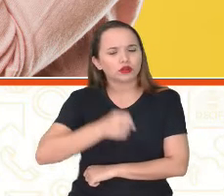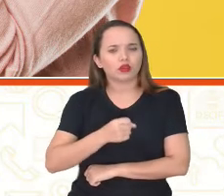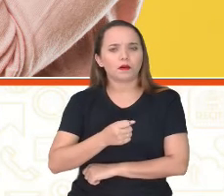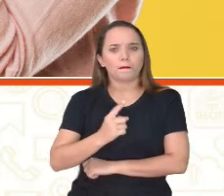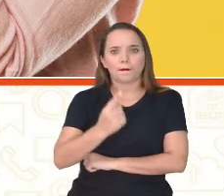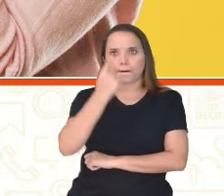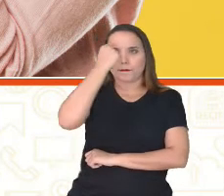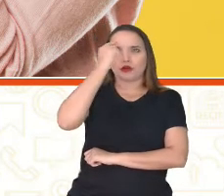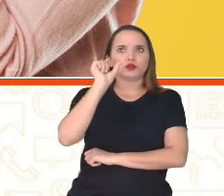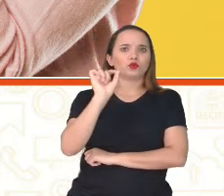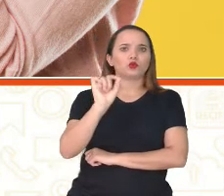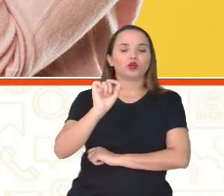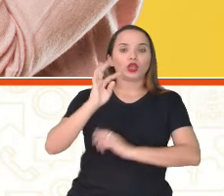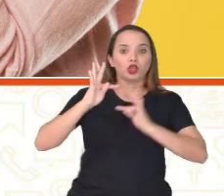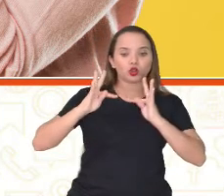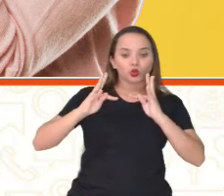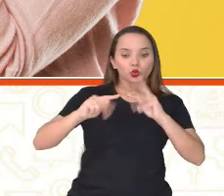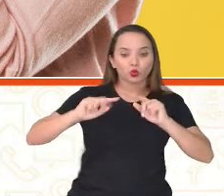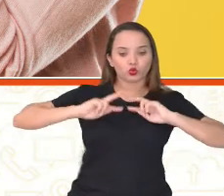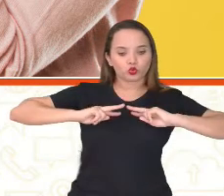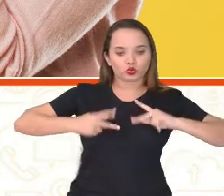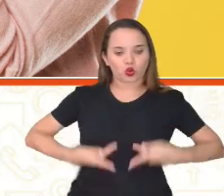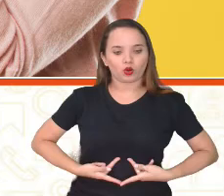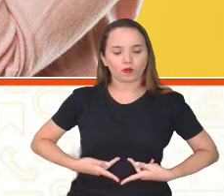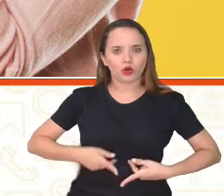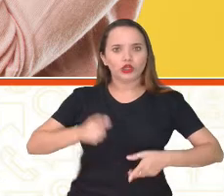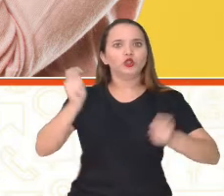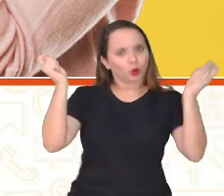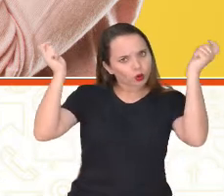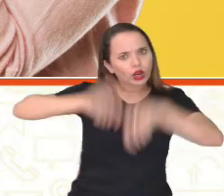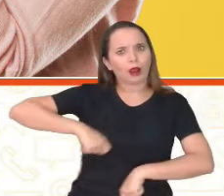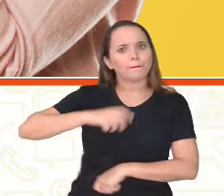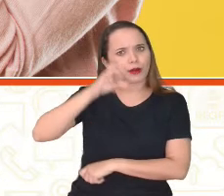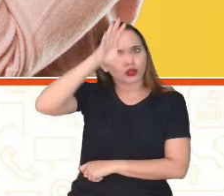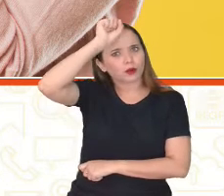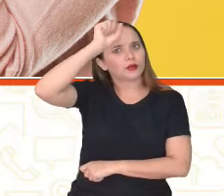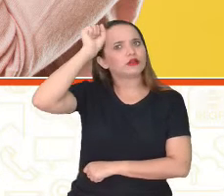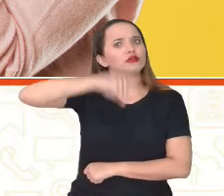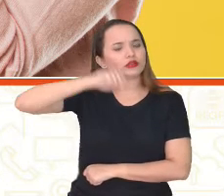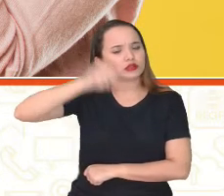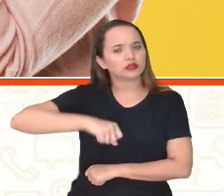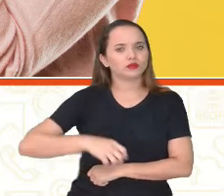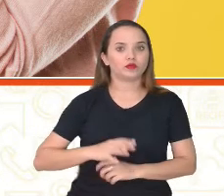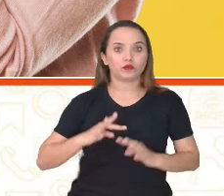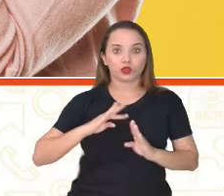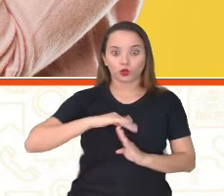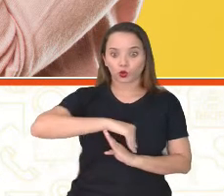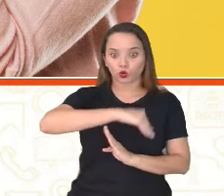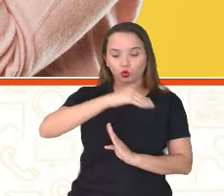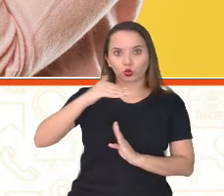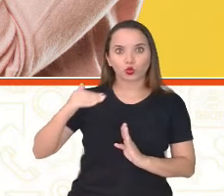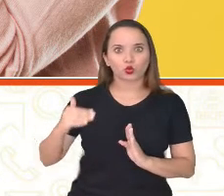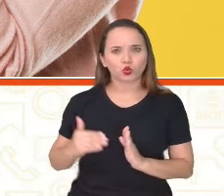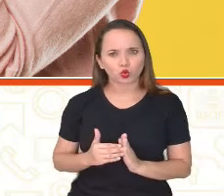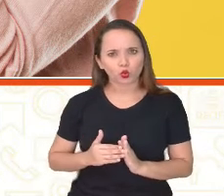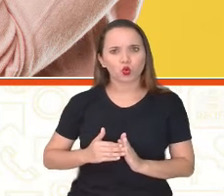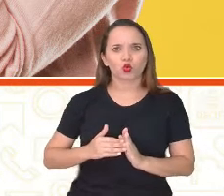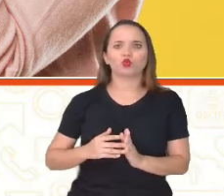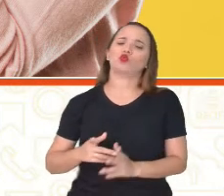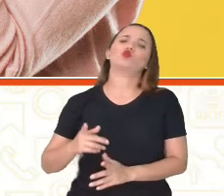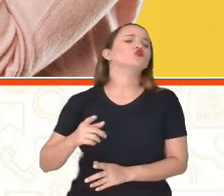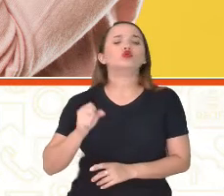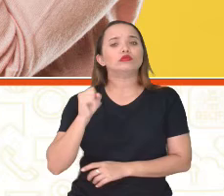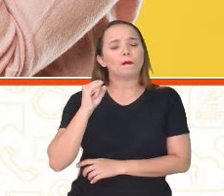de que todo ser humano pode aprender. Podemos afirmar que todos, ainda que com